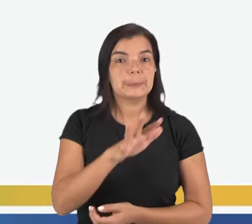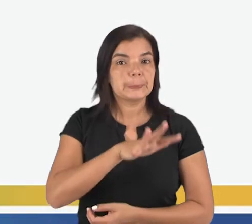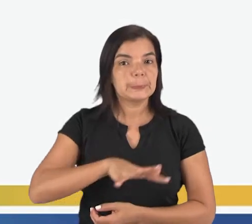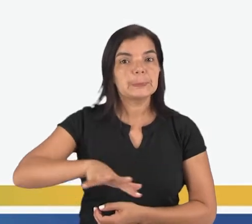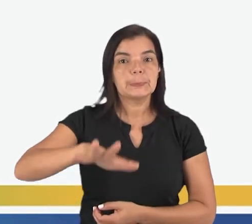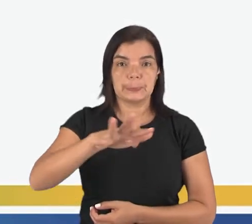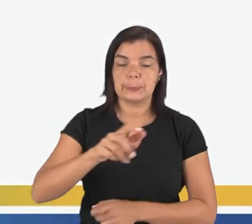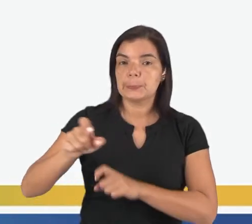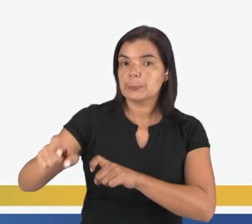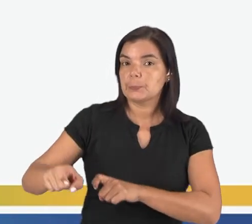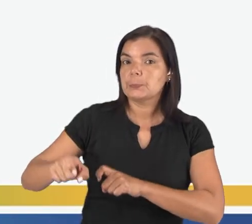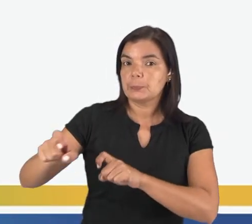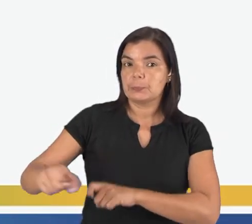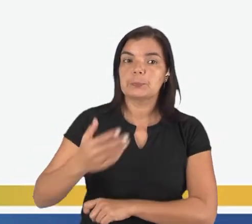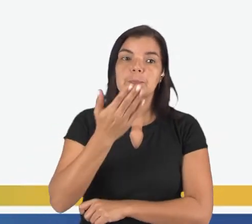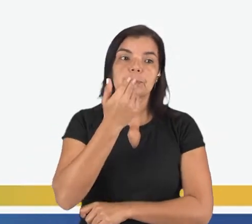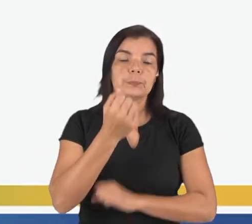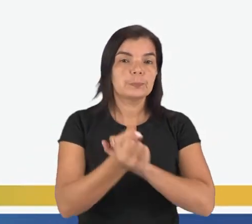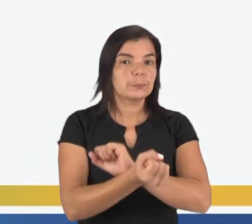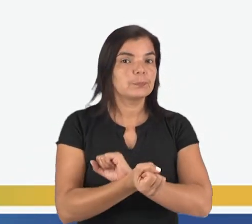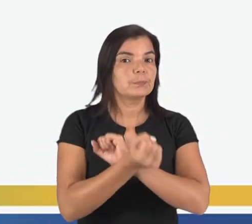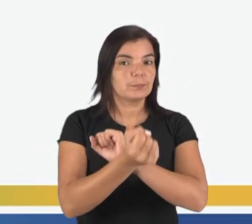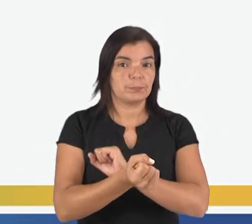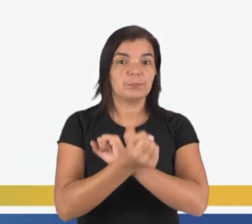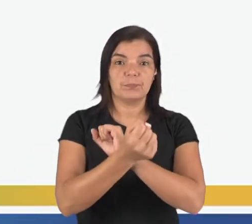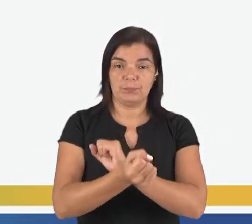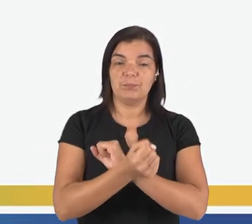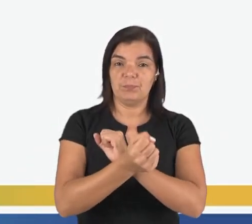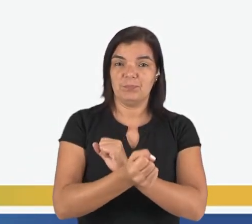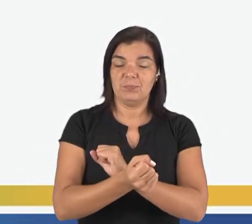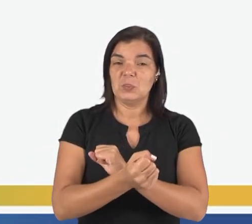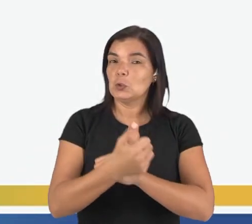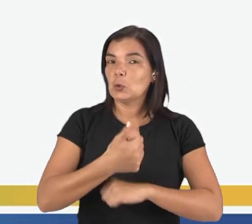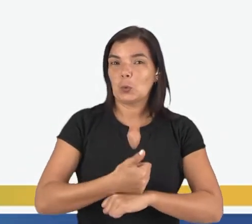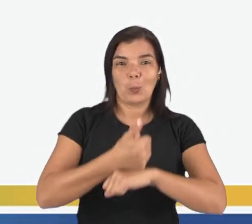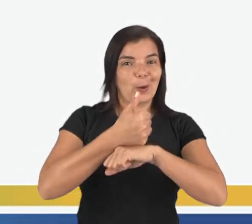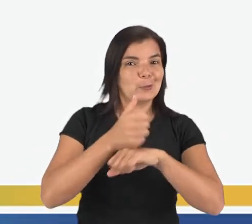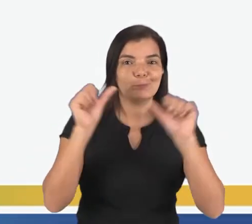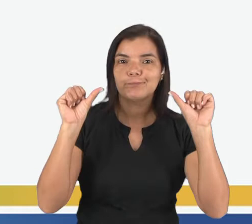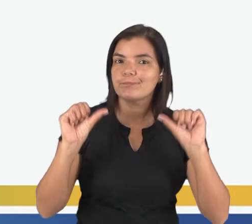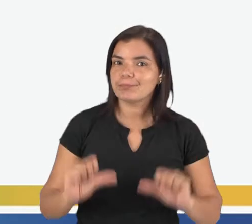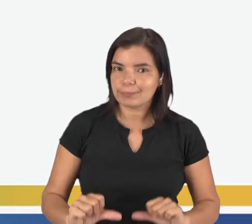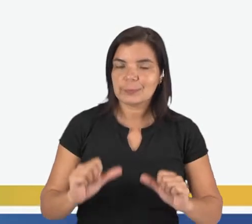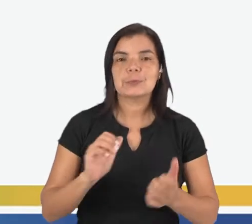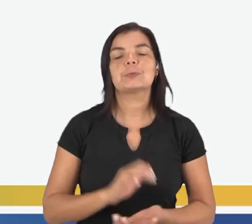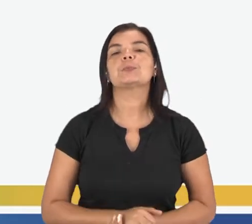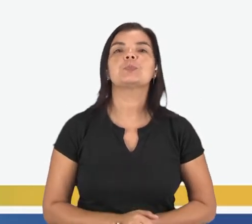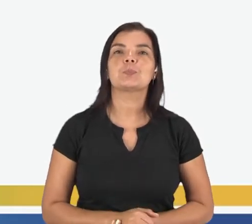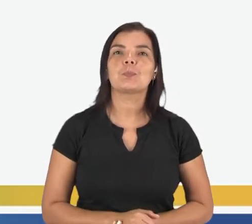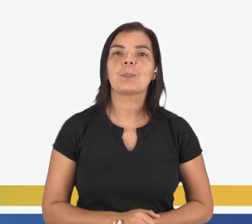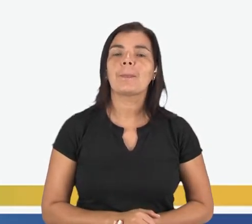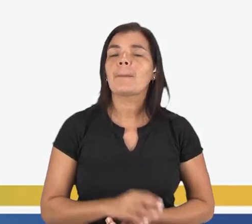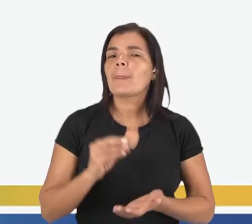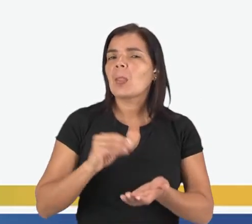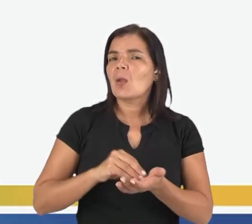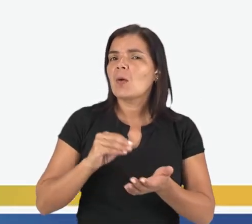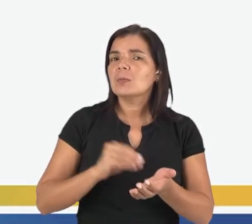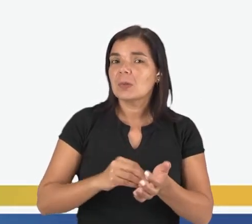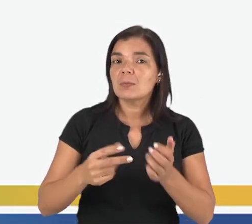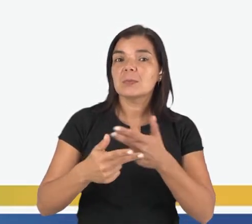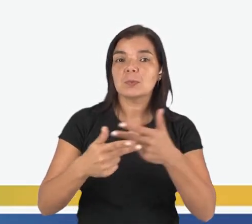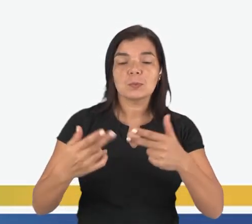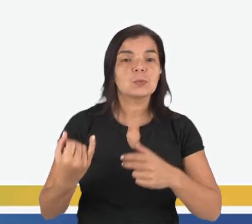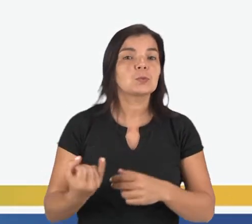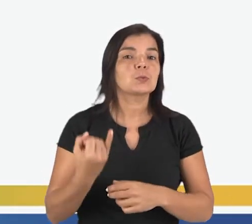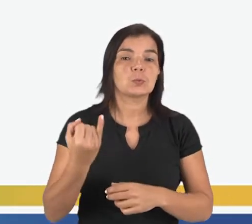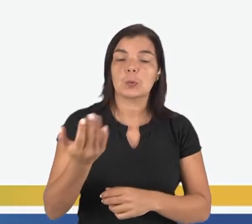dos engenhos, a comida dos escravos era deficiente e de má qualidade. Ou seja, faltava nutrientes, né?